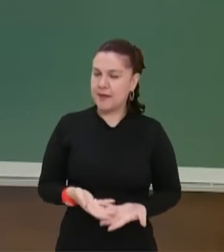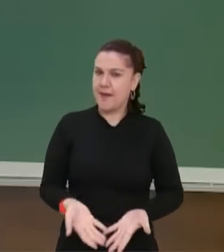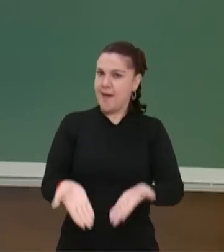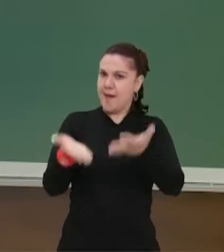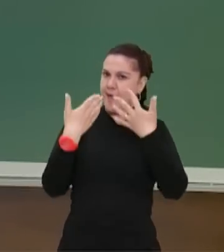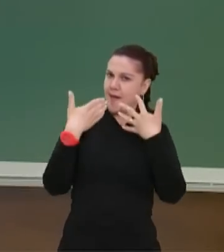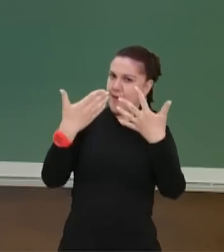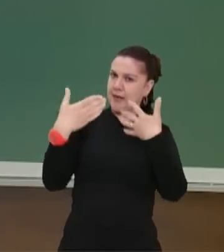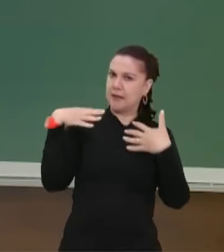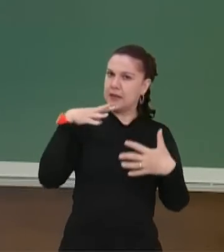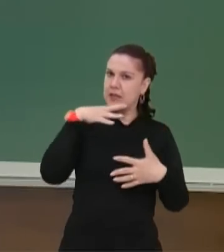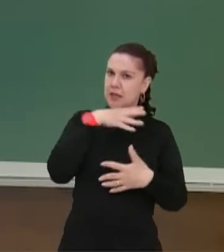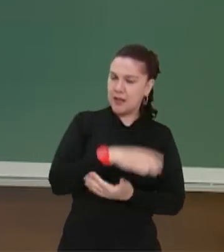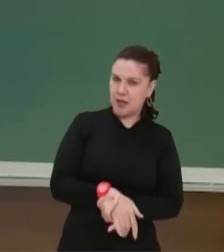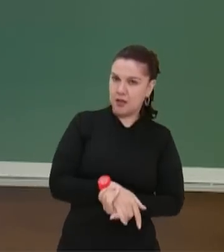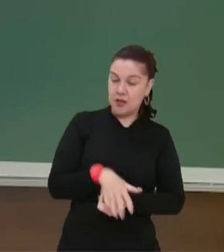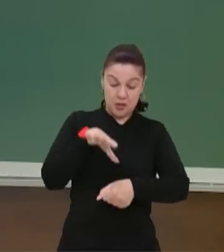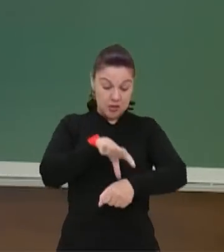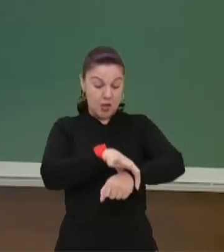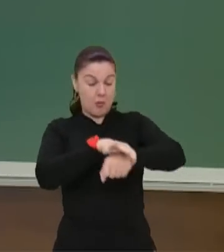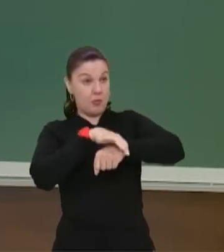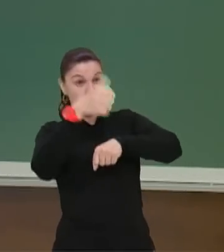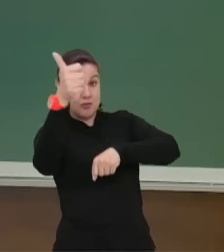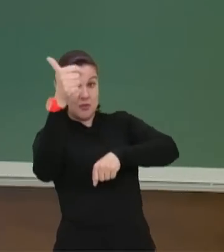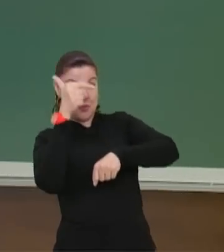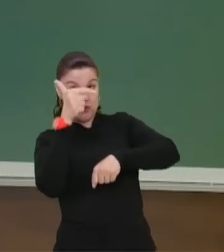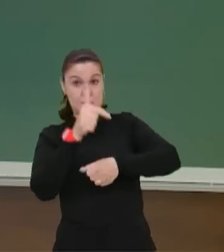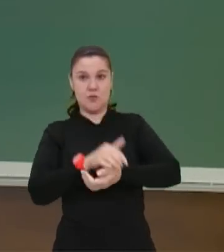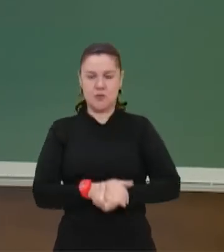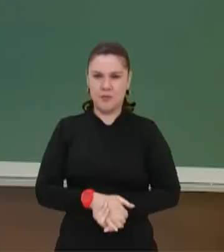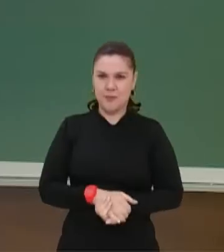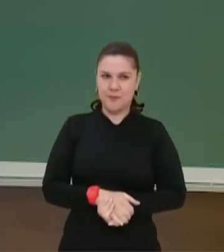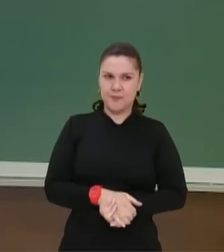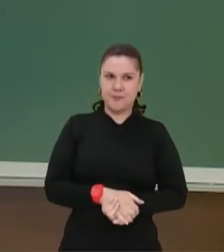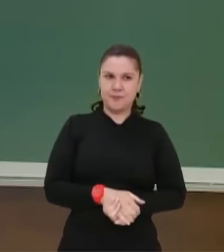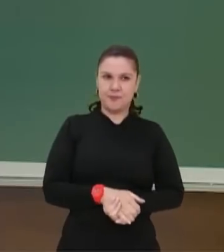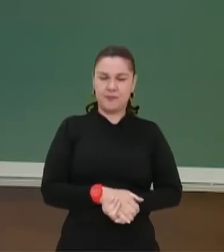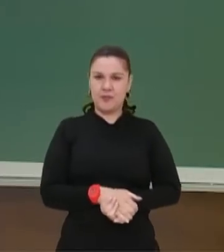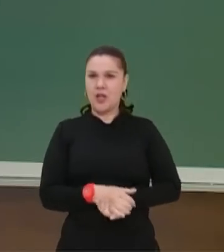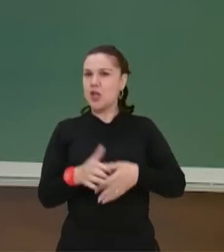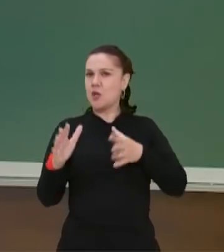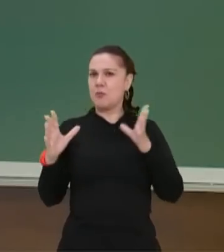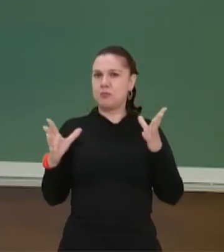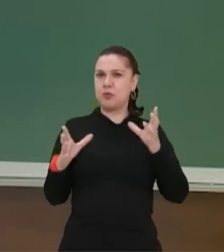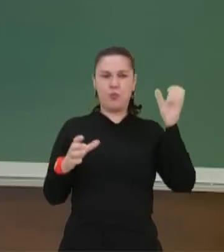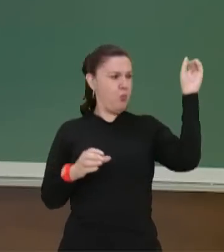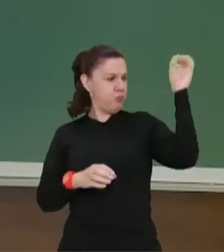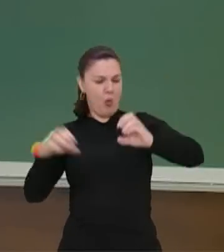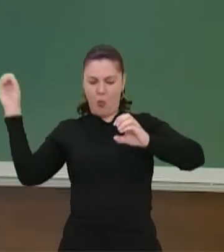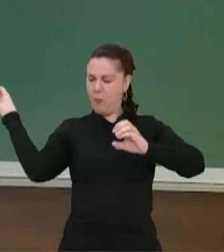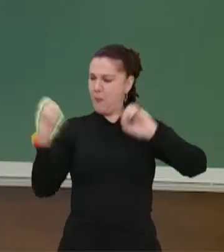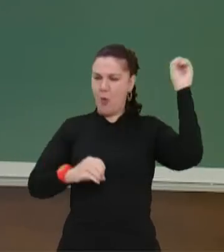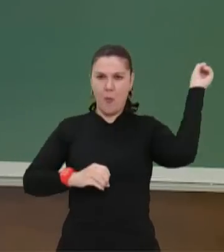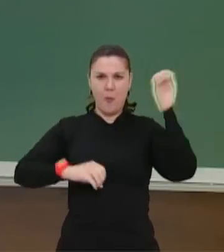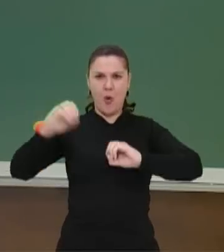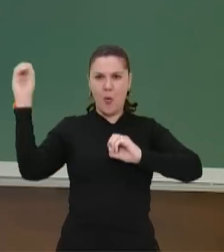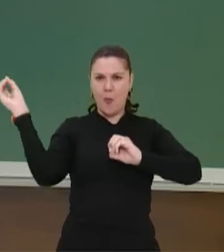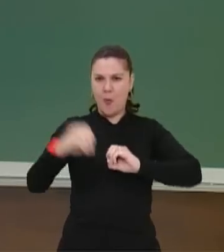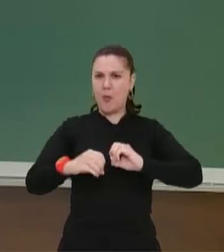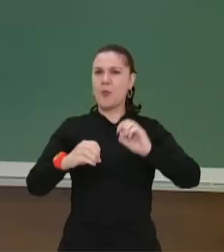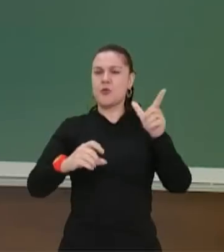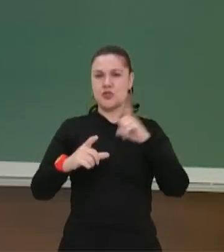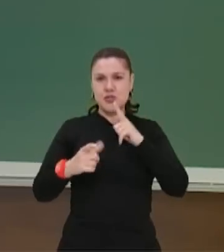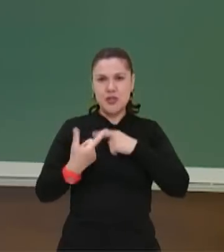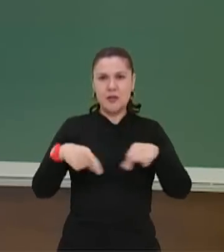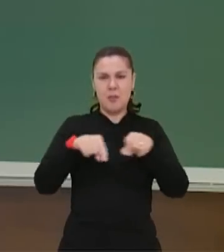Super quente, sem proteção nenhuma. Além disso, nós éramos vítimas de todos os corpos celestes, meteoros e